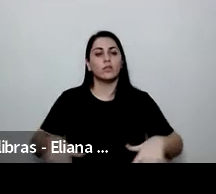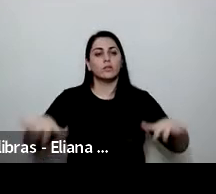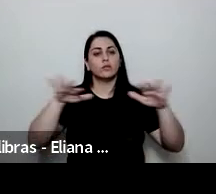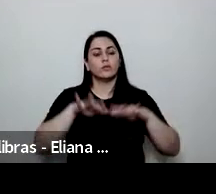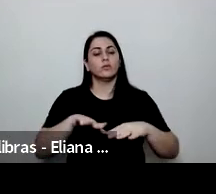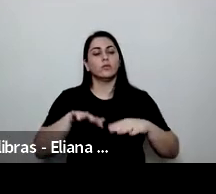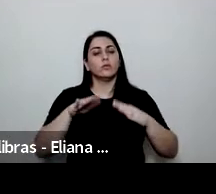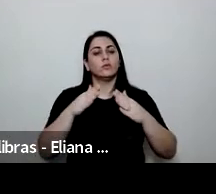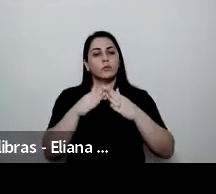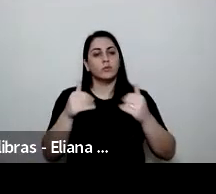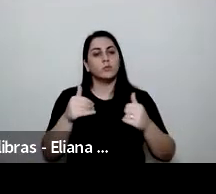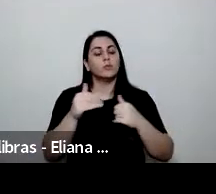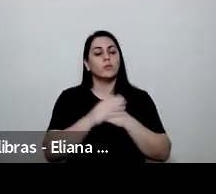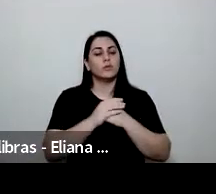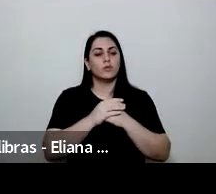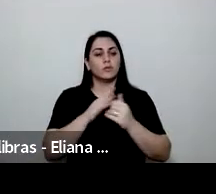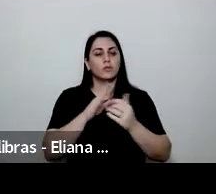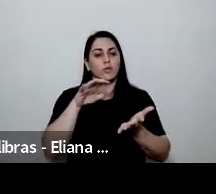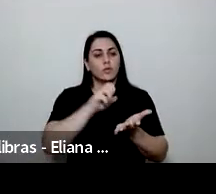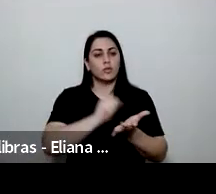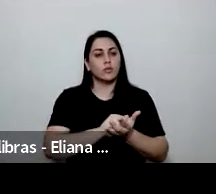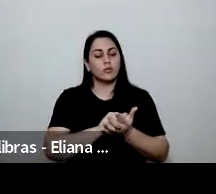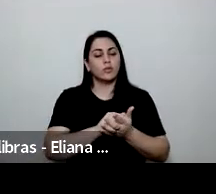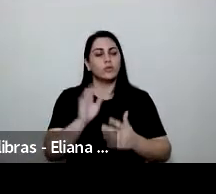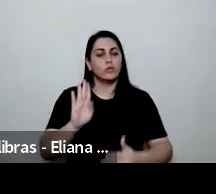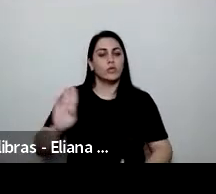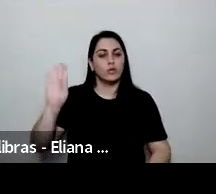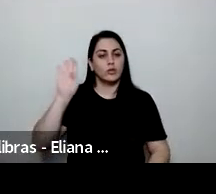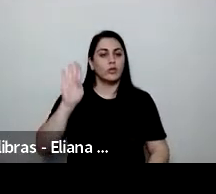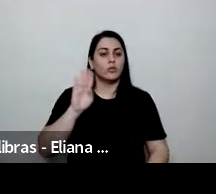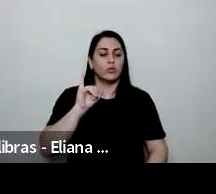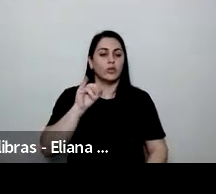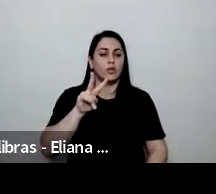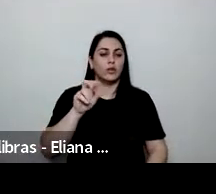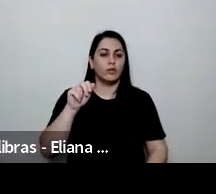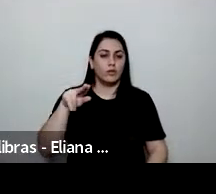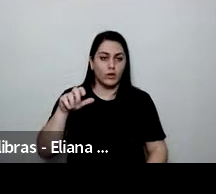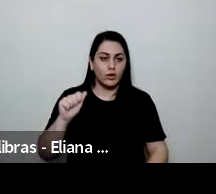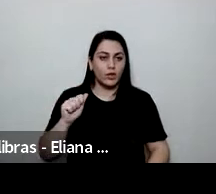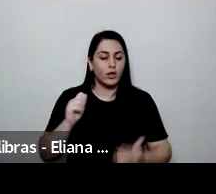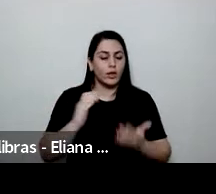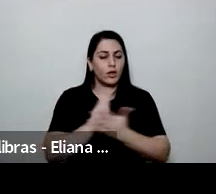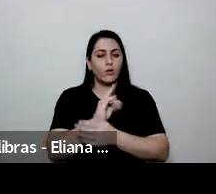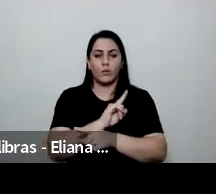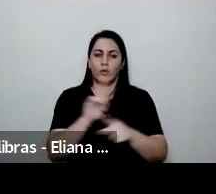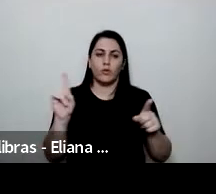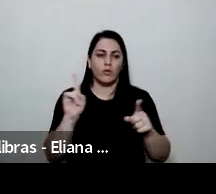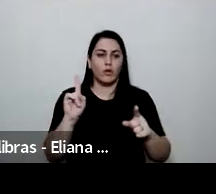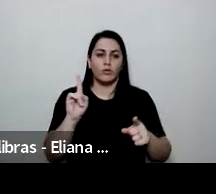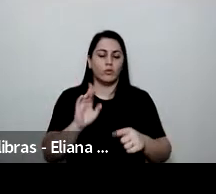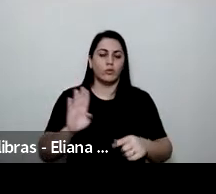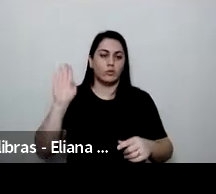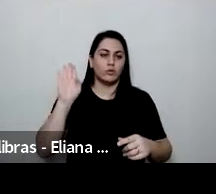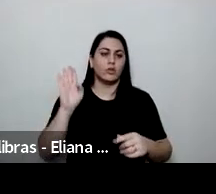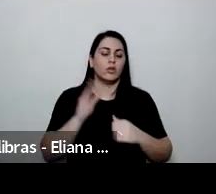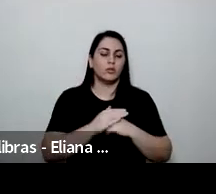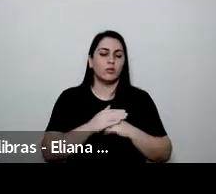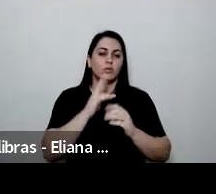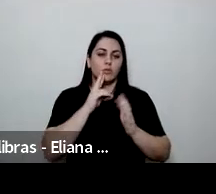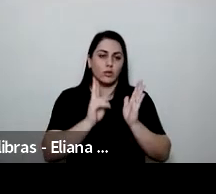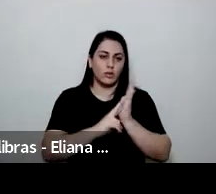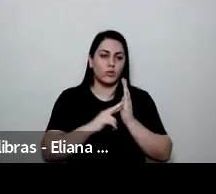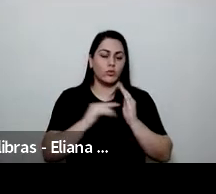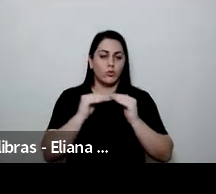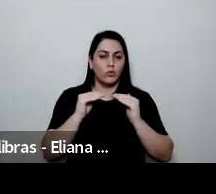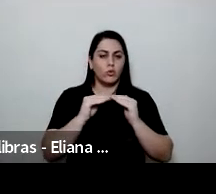indeferiu o pedido de registro de candidatura de Vânia Cristina Alves de Oliveira nos termos do voto da relatora e de